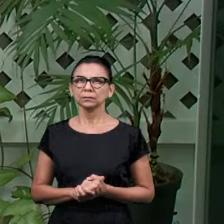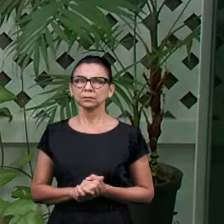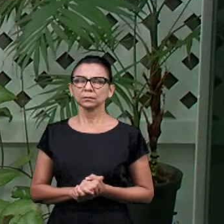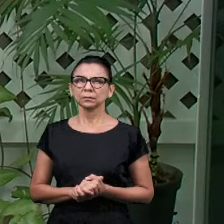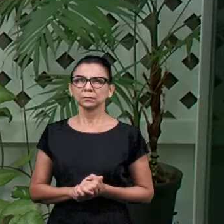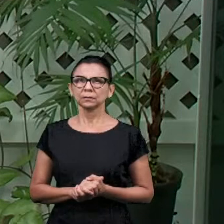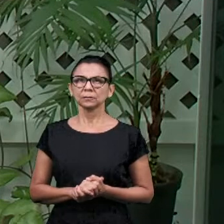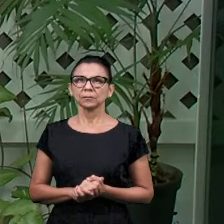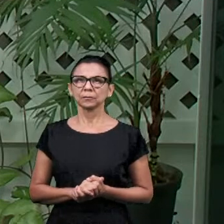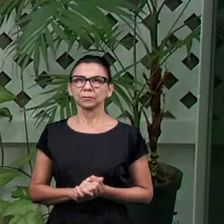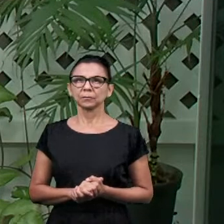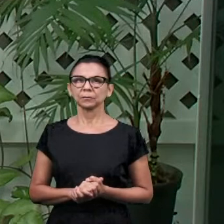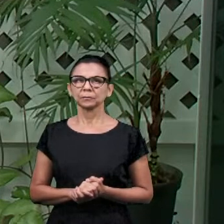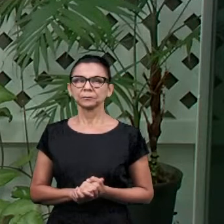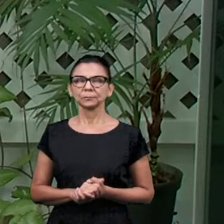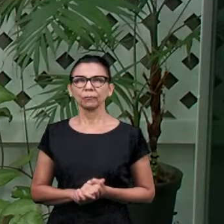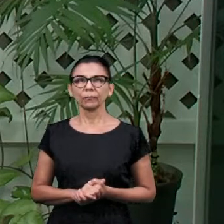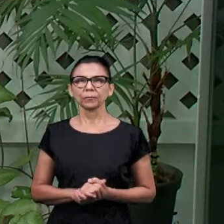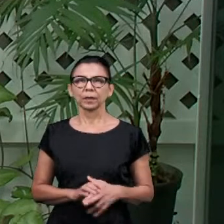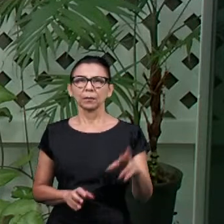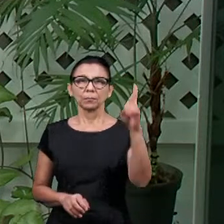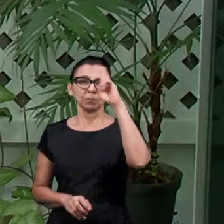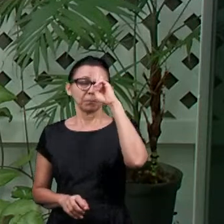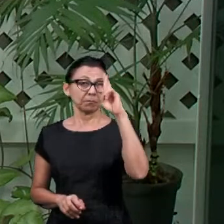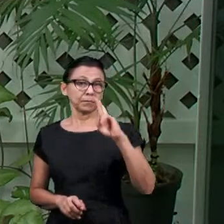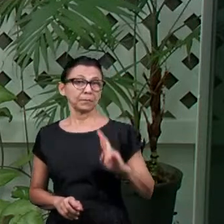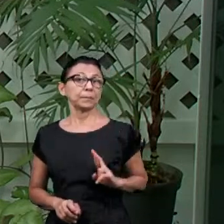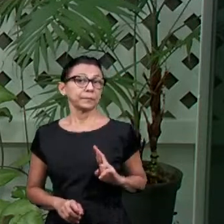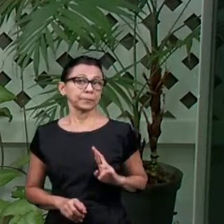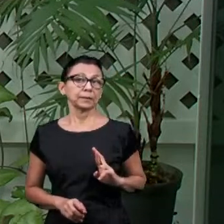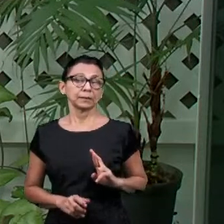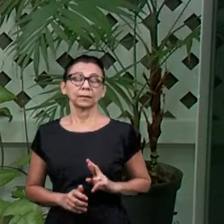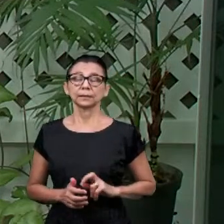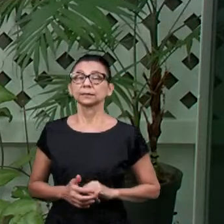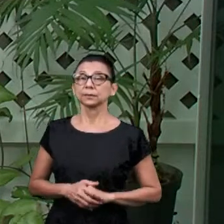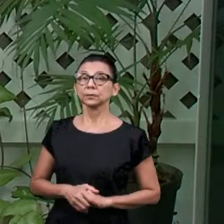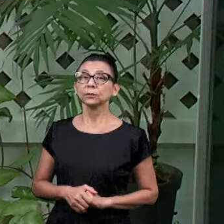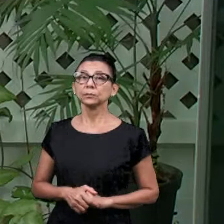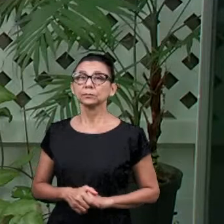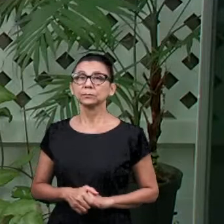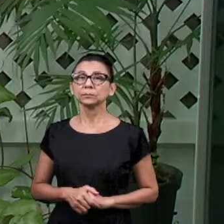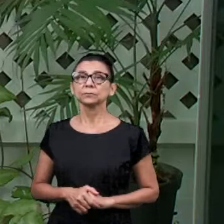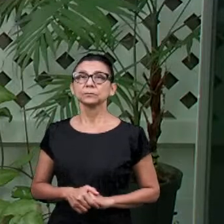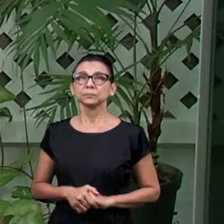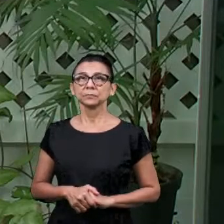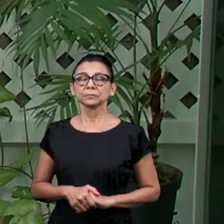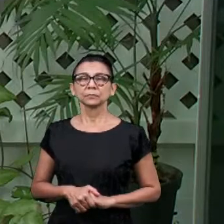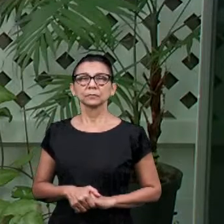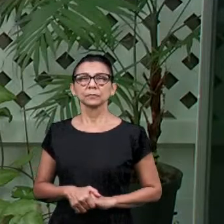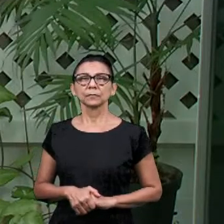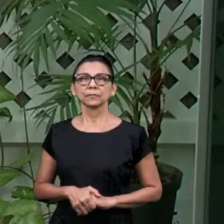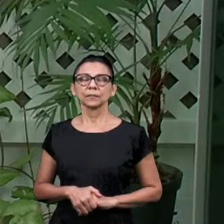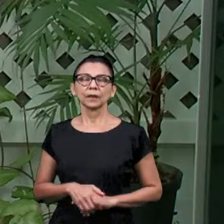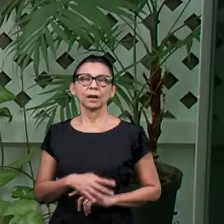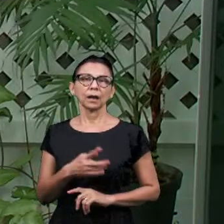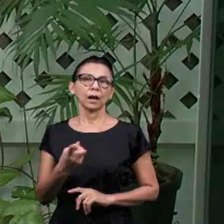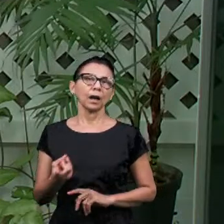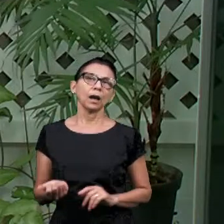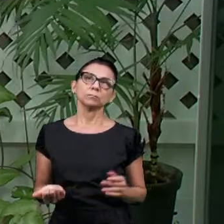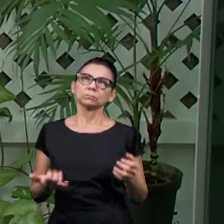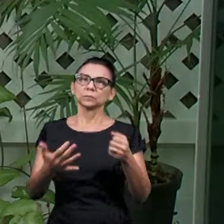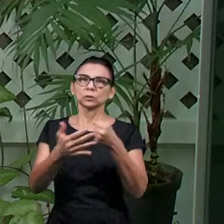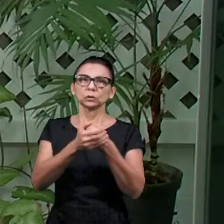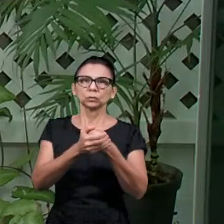nós vamos imaginar mil coisas. Escondi debaixo da cama, escondi no armário.